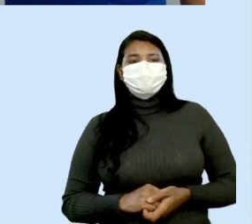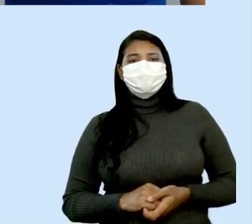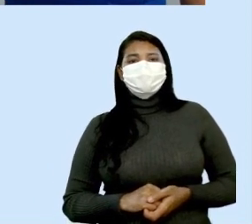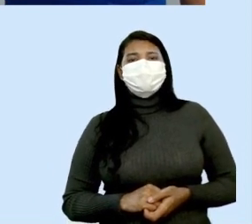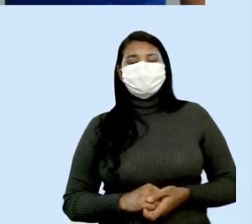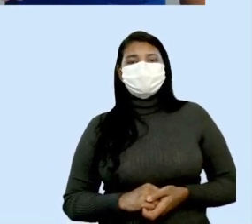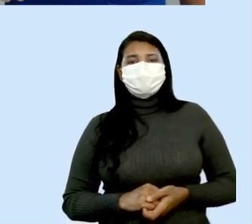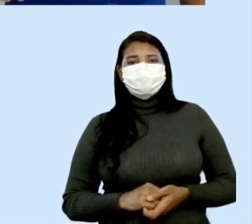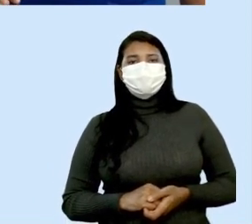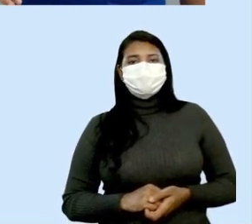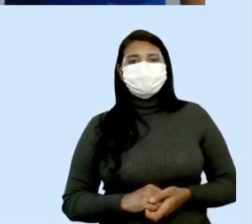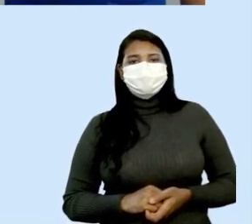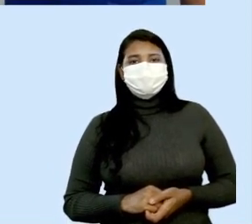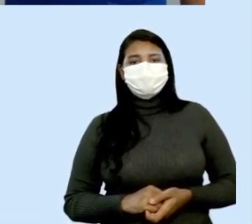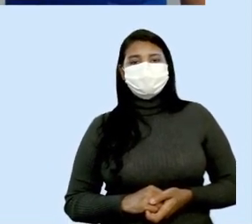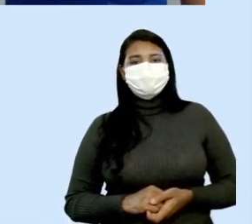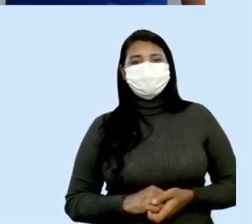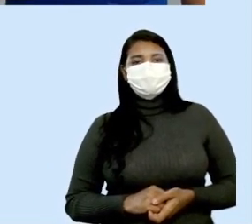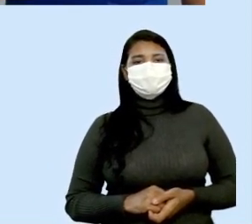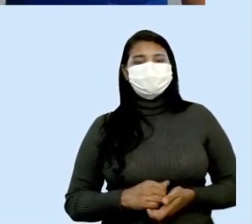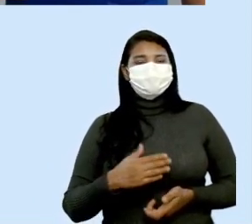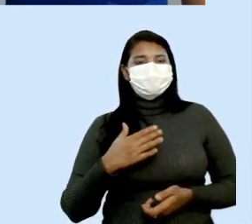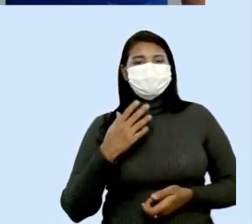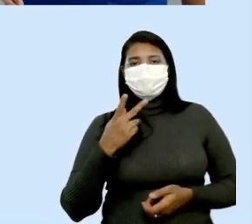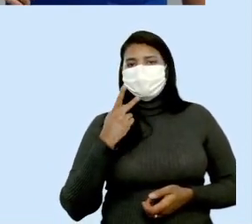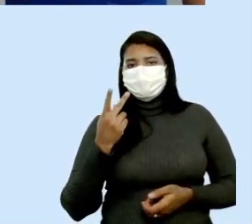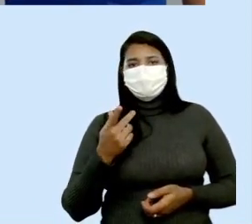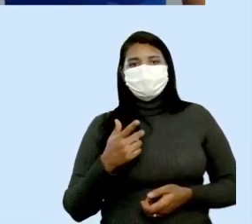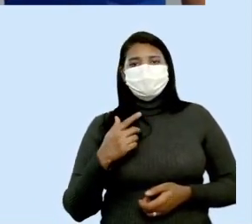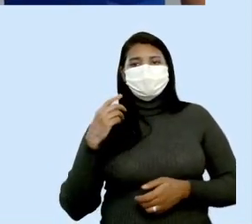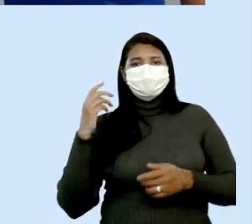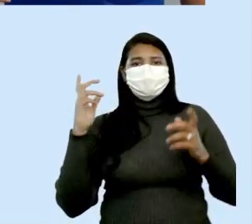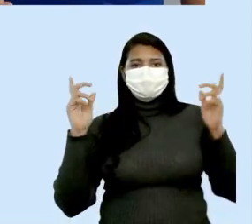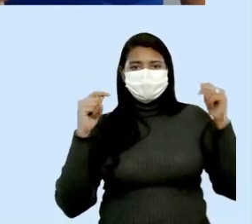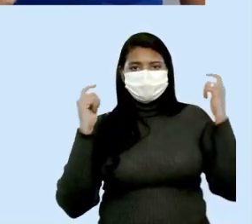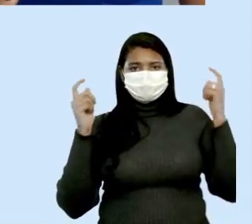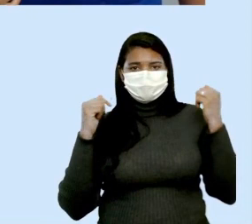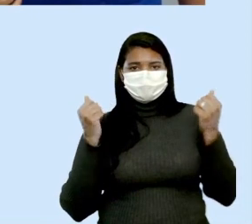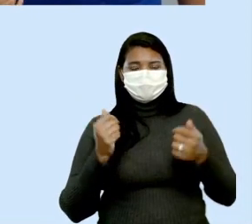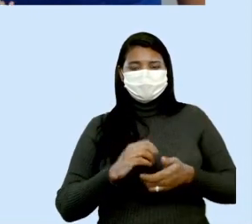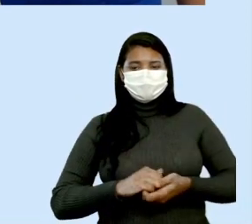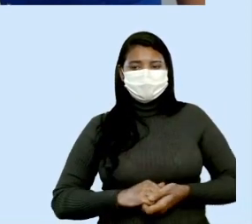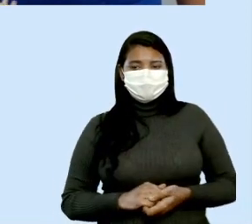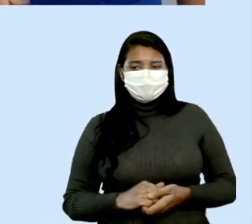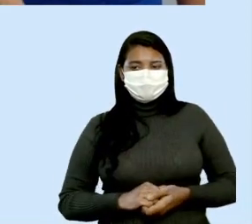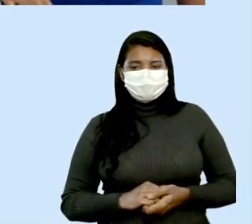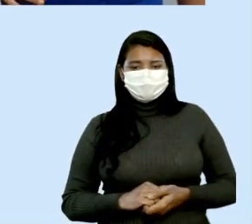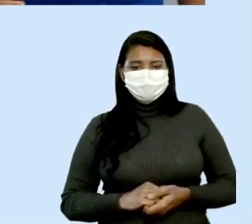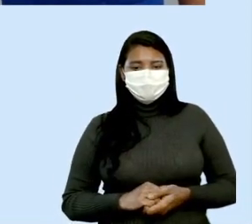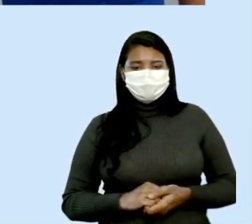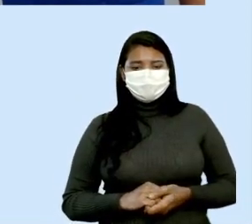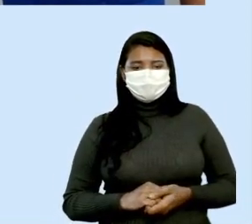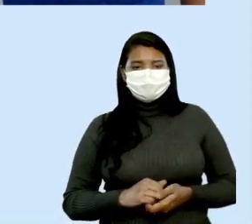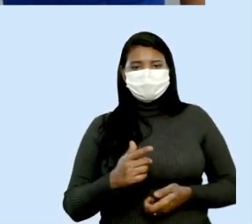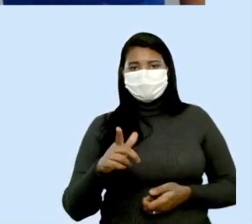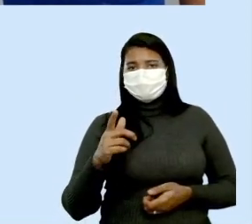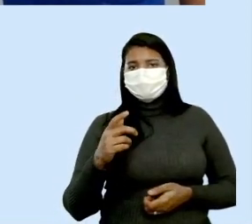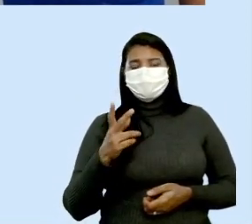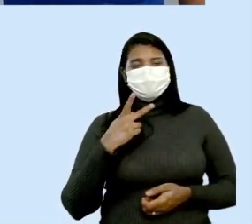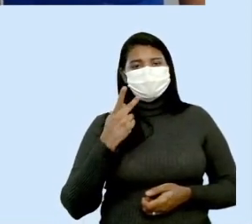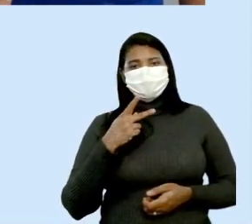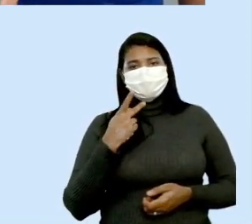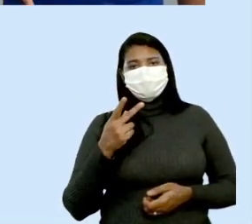don't speak Spanish. Eu não falo espanhol. She doesn't speak Italian. Ela não fala